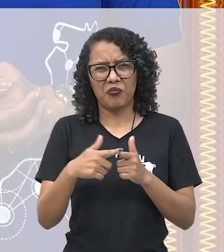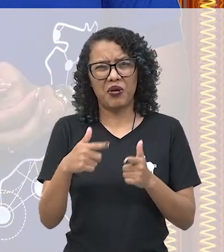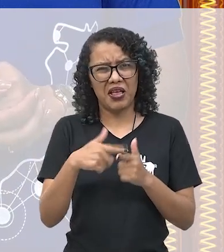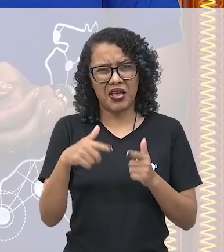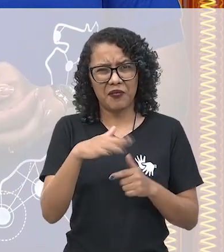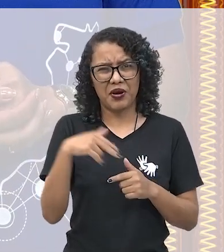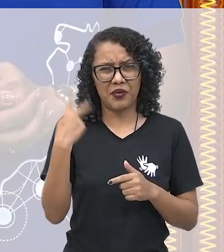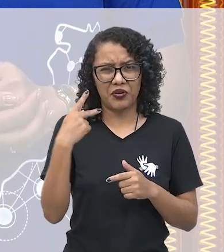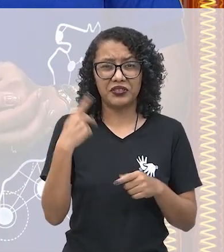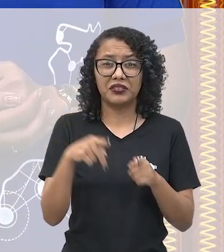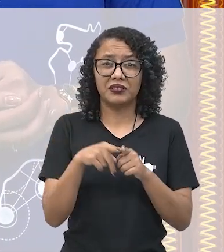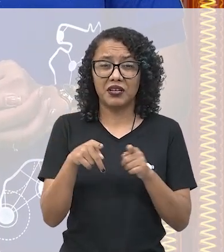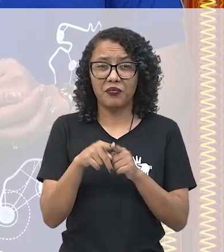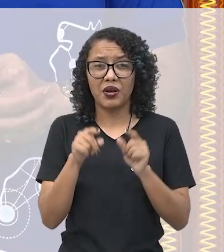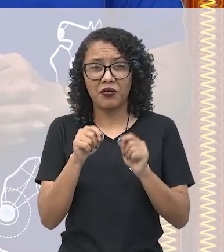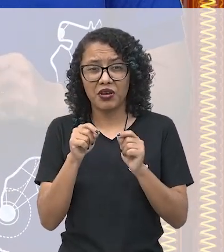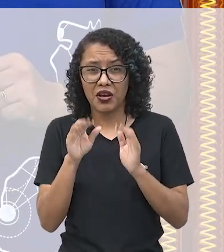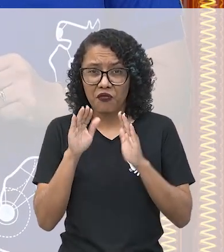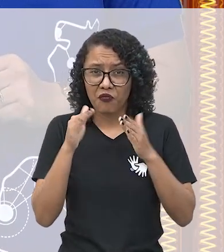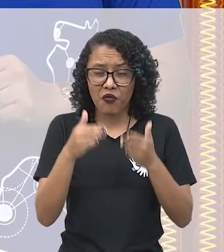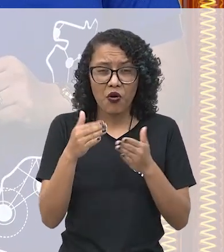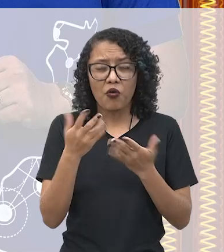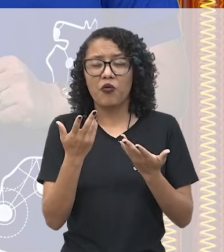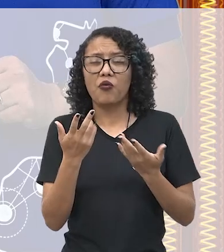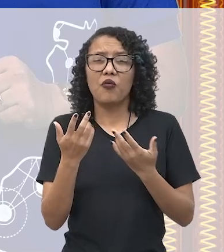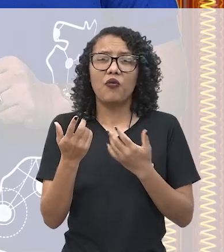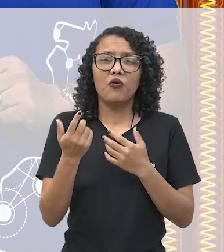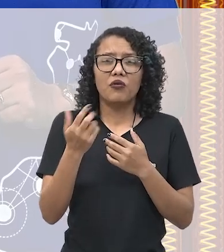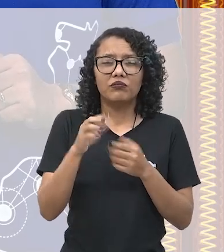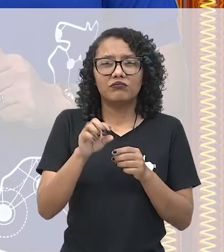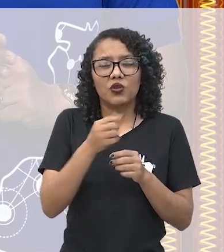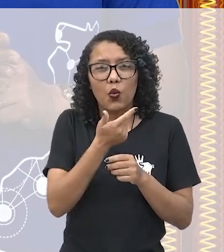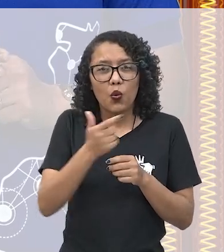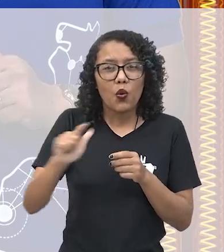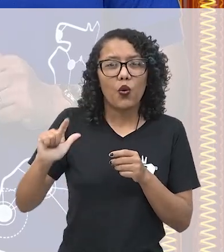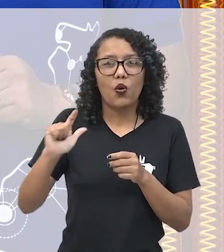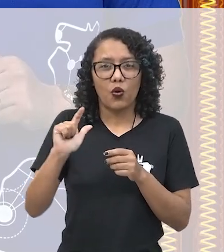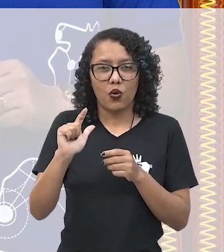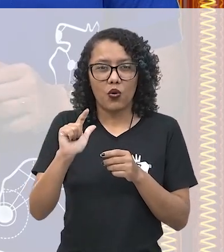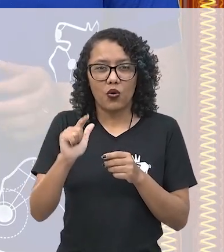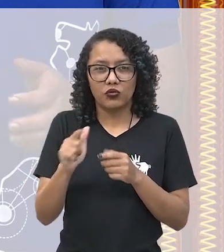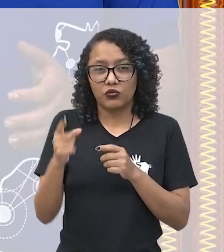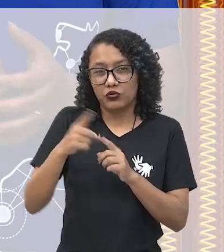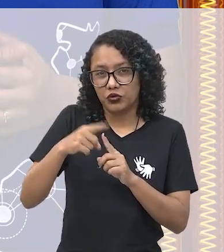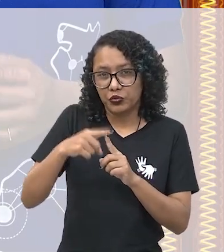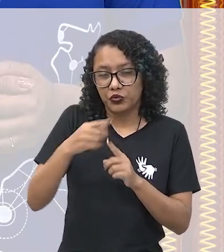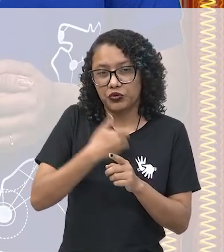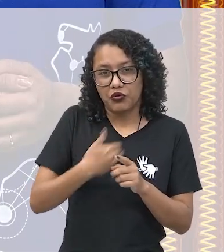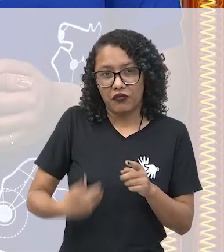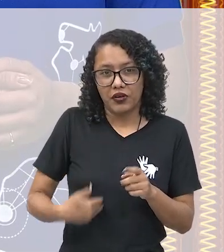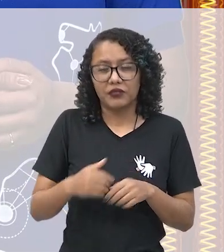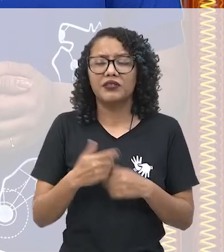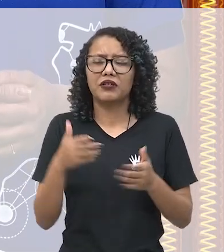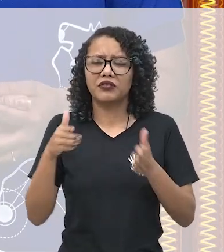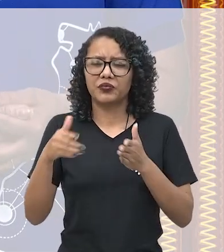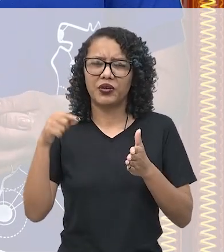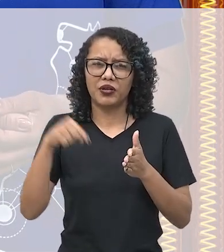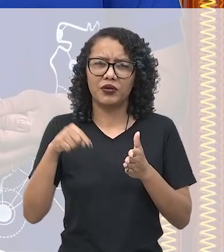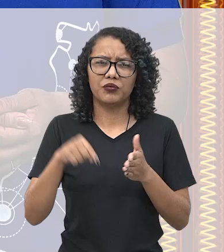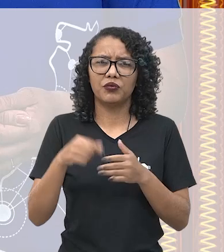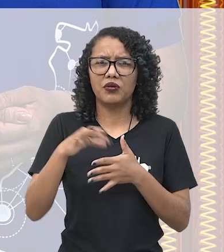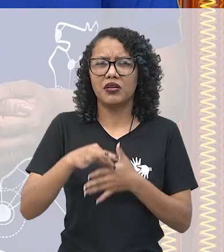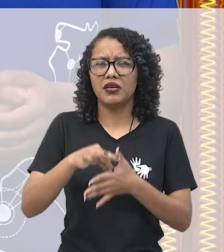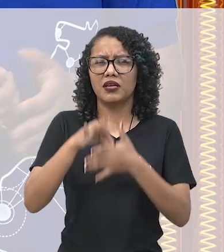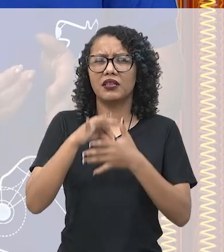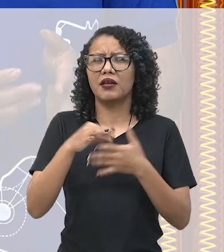novo modelo de governo para o Brasil. Esse período, conhecido como governo provisório, foi liderado por Marechal